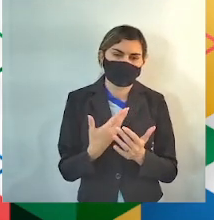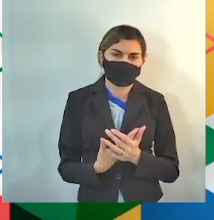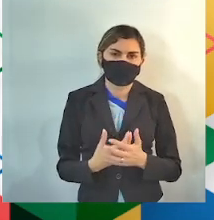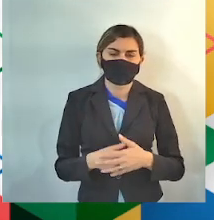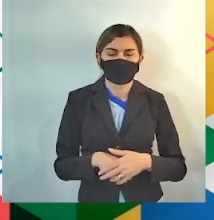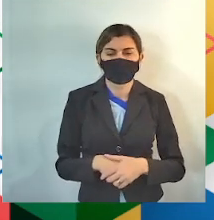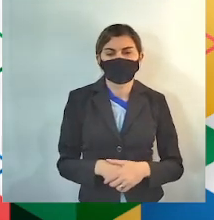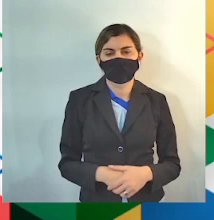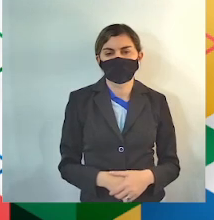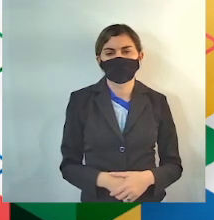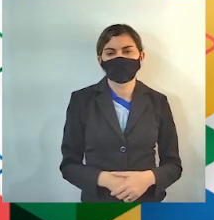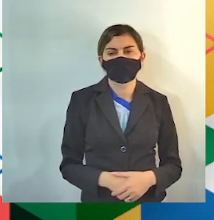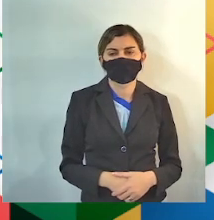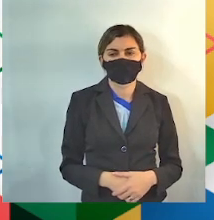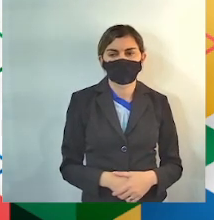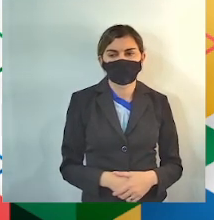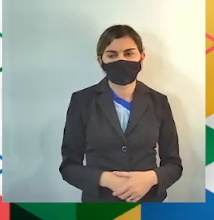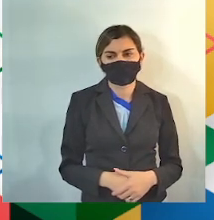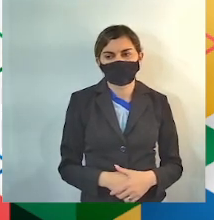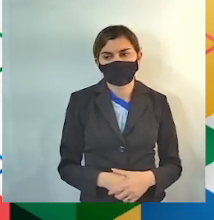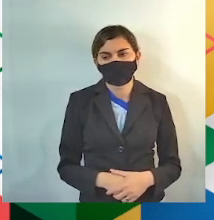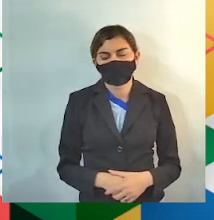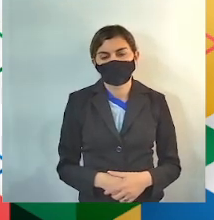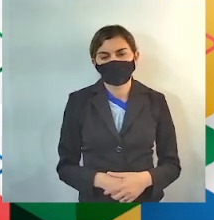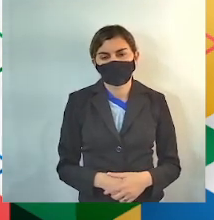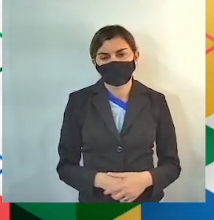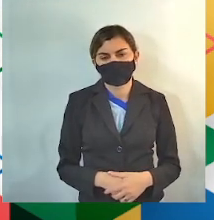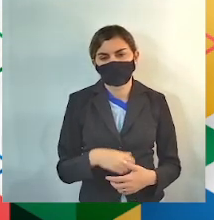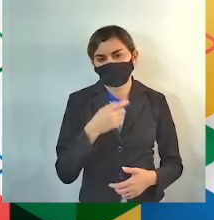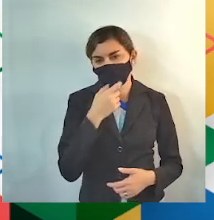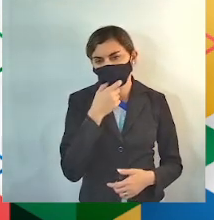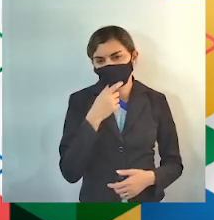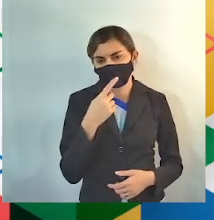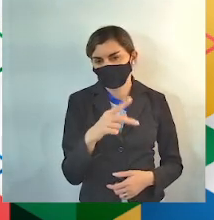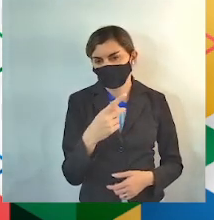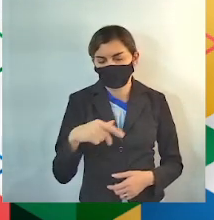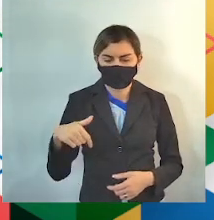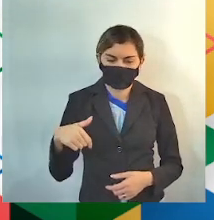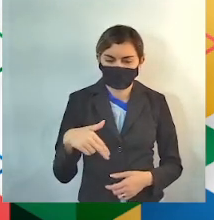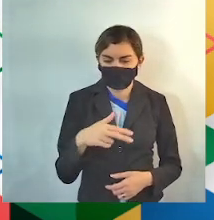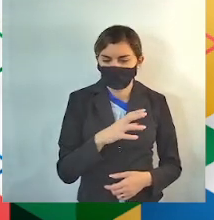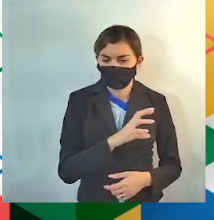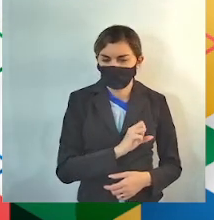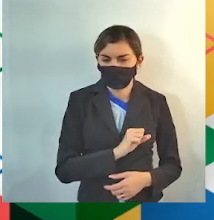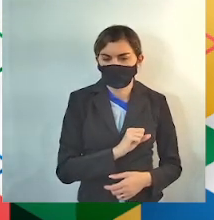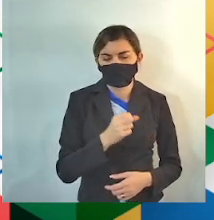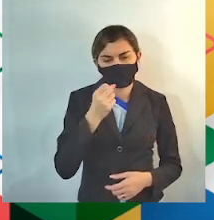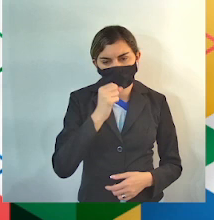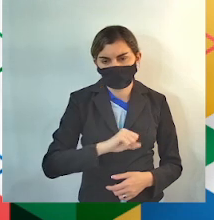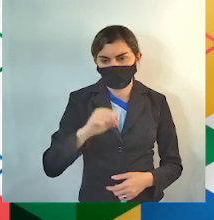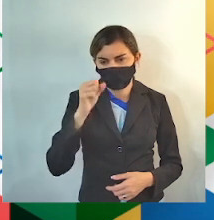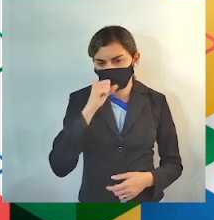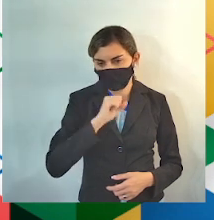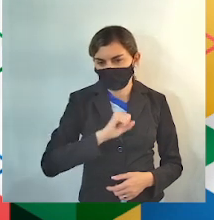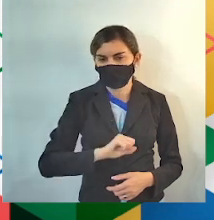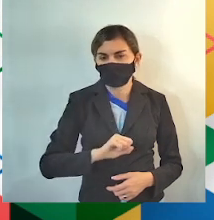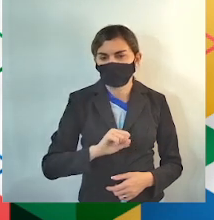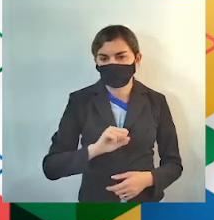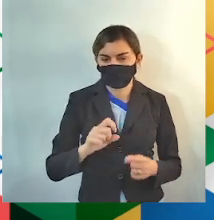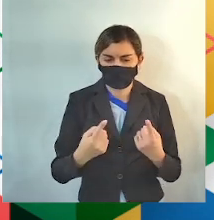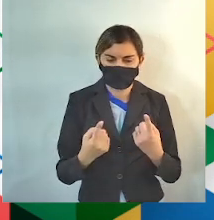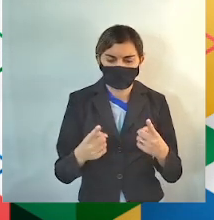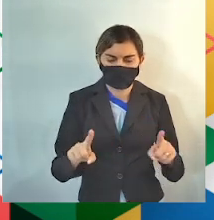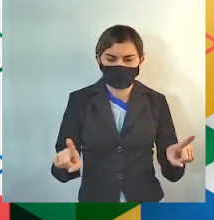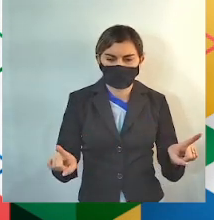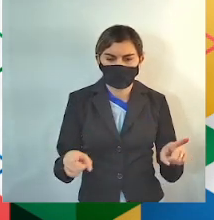She loves ice cream and barbecue. Ela ama, né, sorvete e